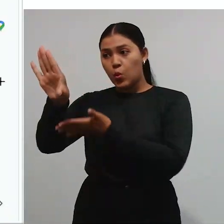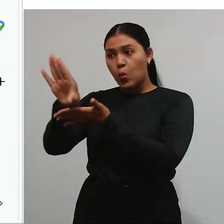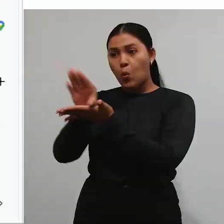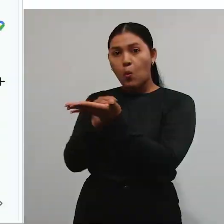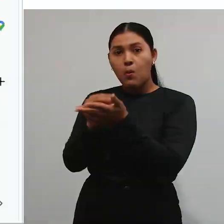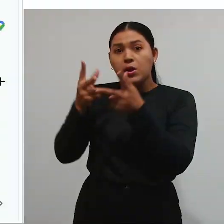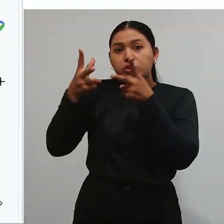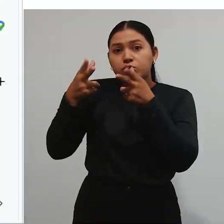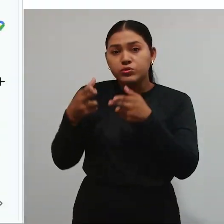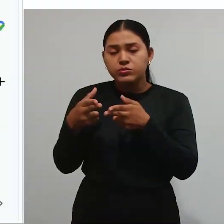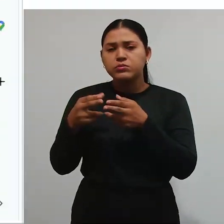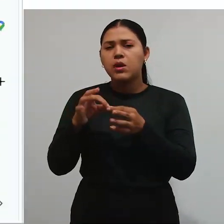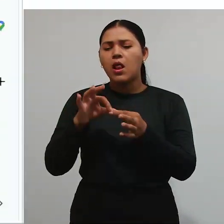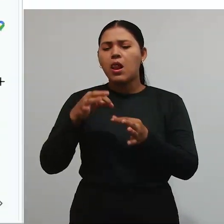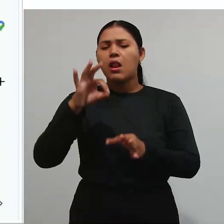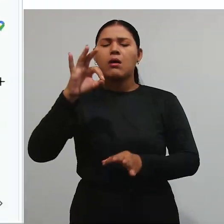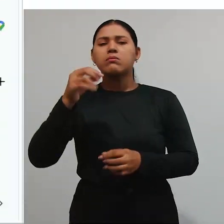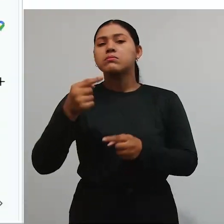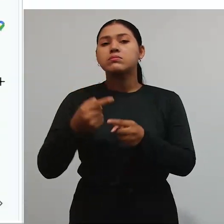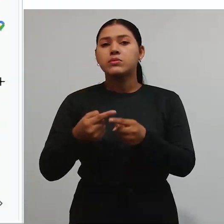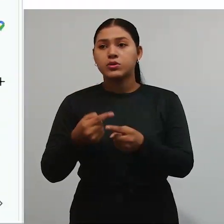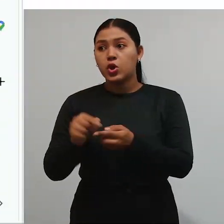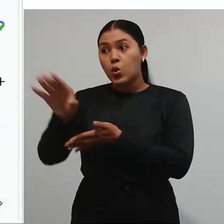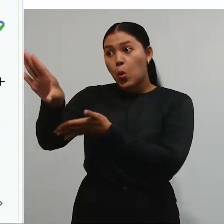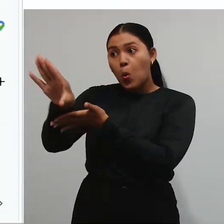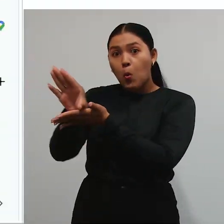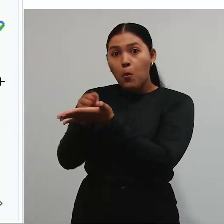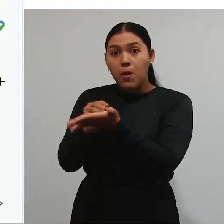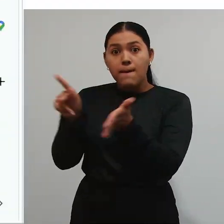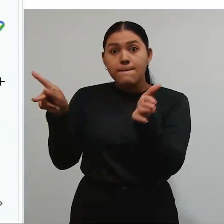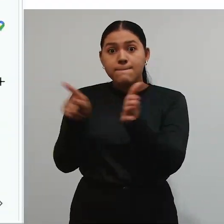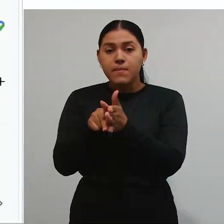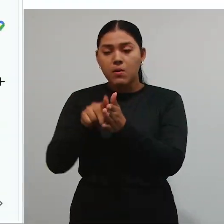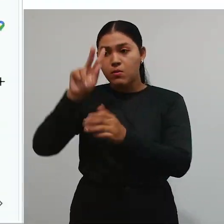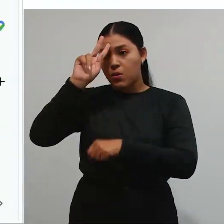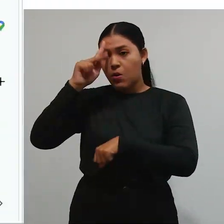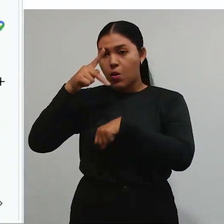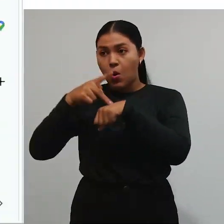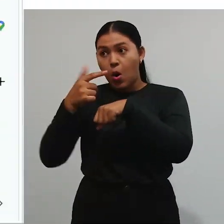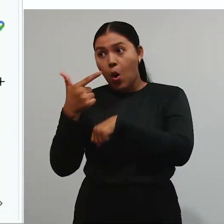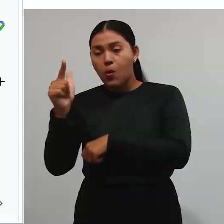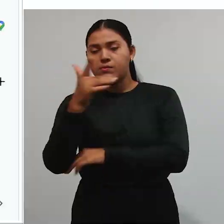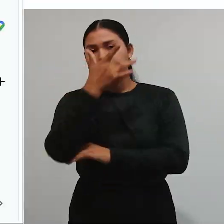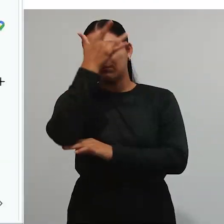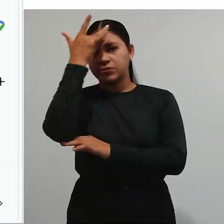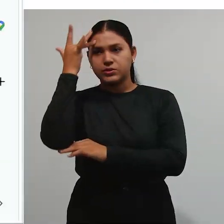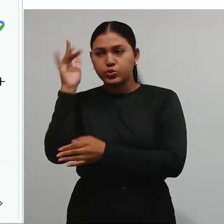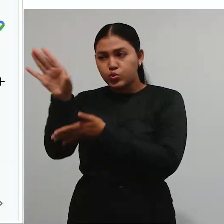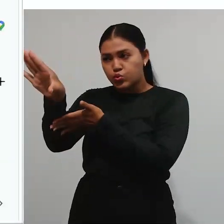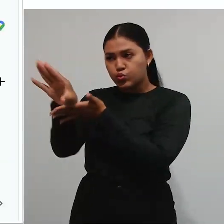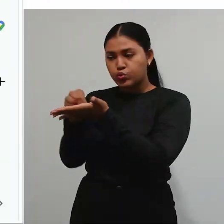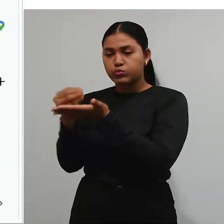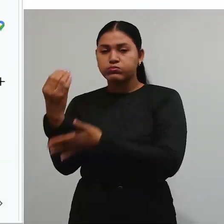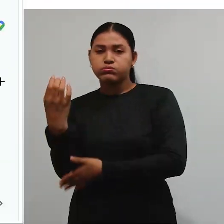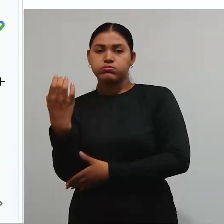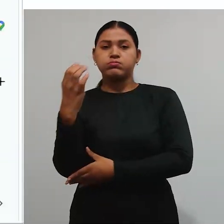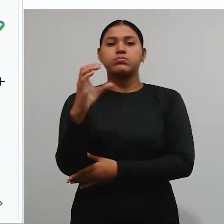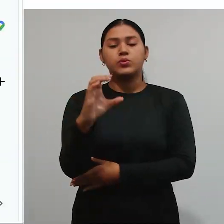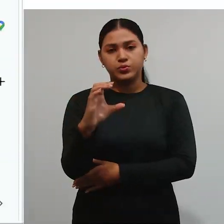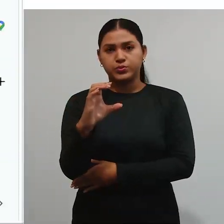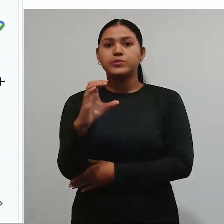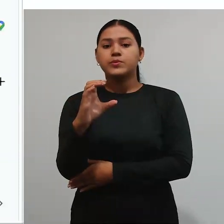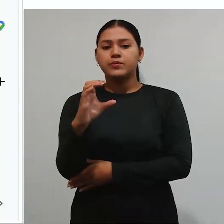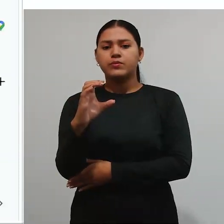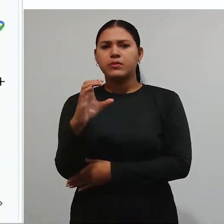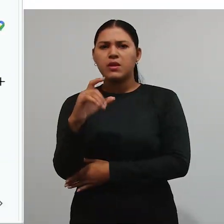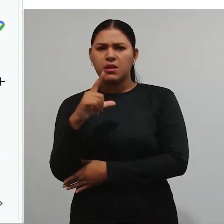o trecho, que não é meu, que é de outra fonte, e coloquei no meu texto. Esse trecho passa de 4 linhas, então toda vez